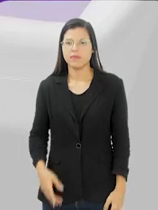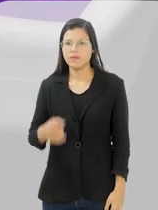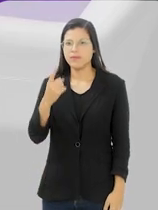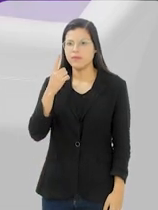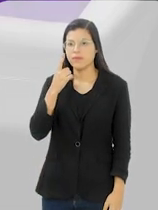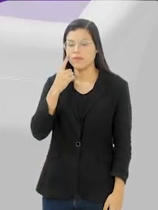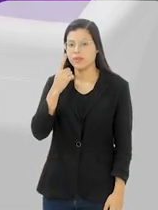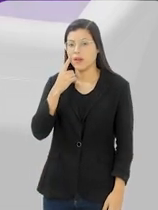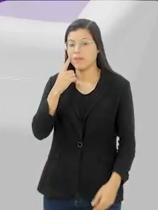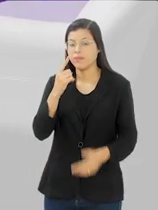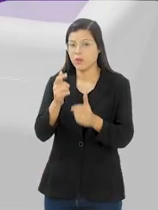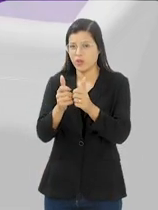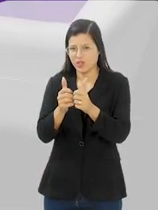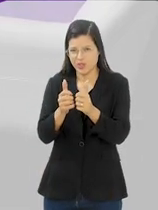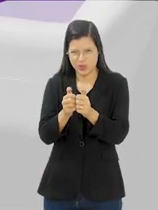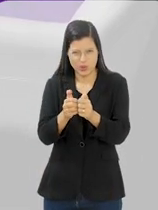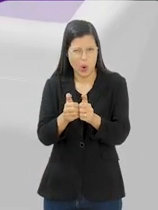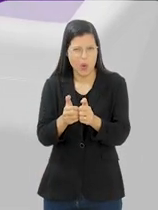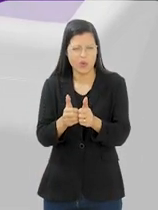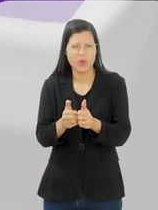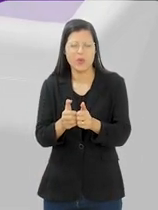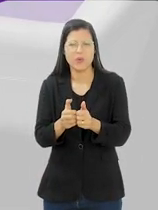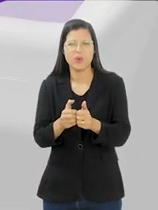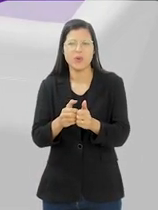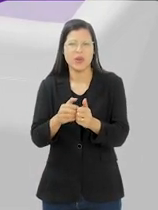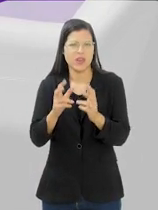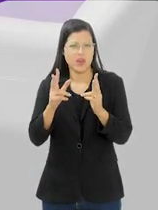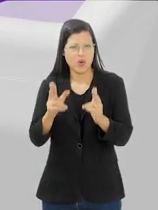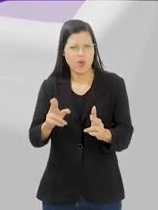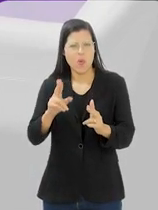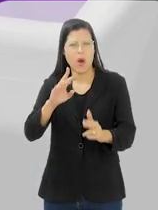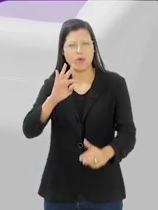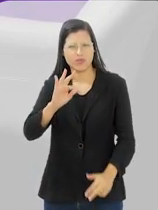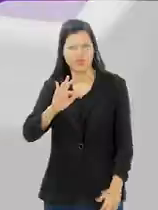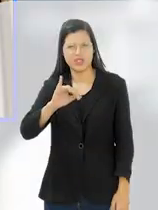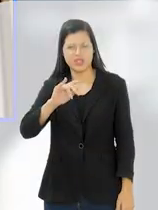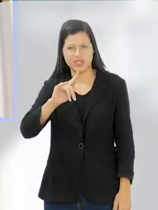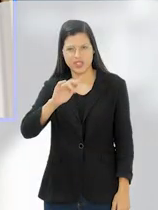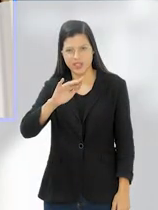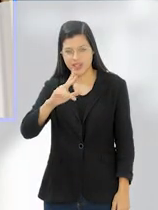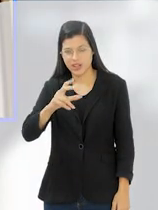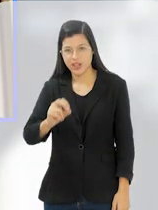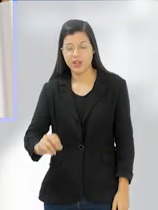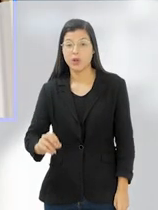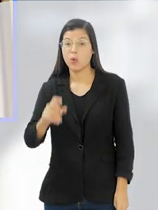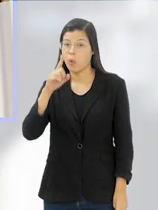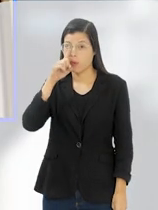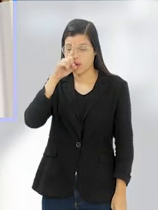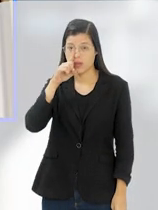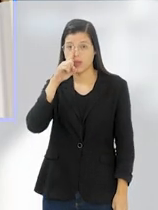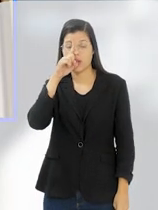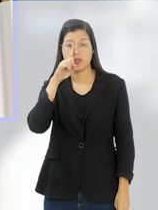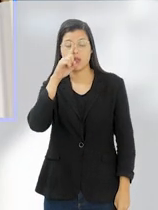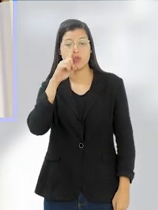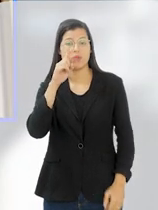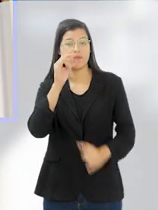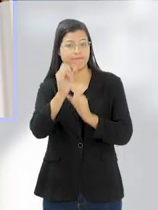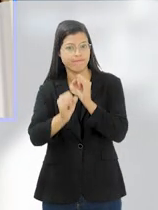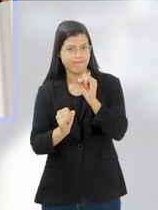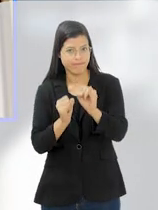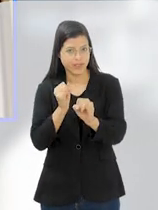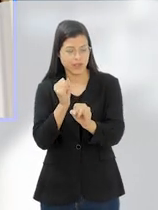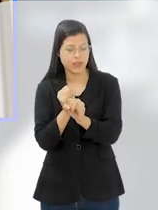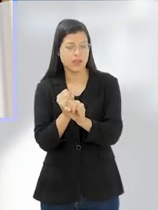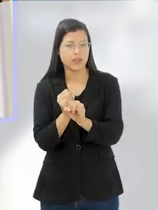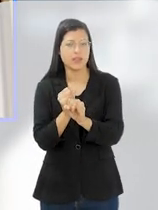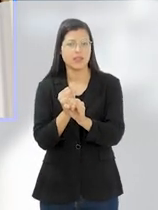Olha, os jogos de azar, né, como o jogo do Tigrinho, eles são apenas um dos riscos, dos muitos riscos que a internet